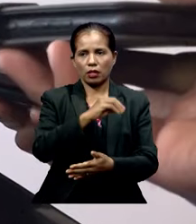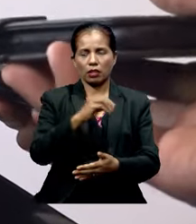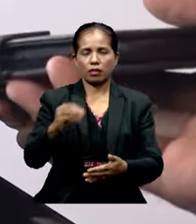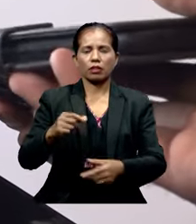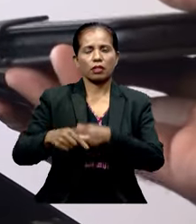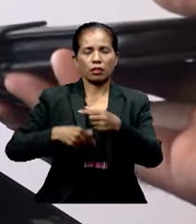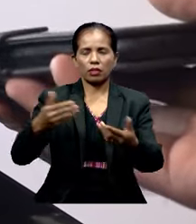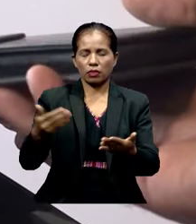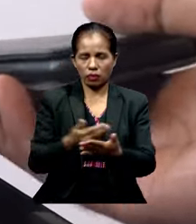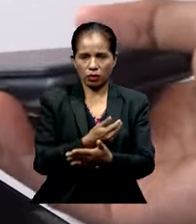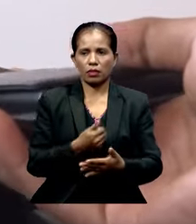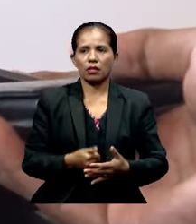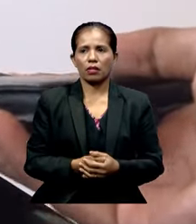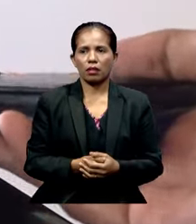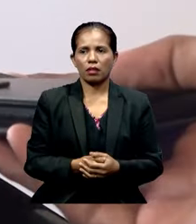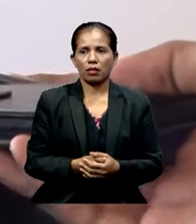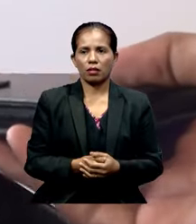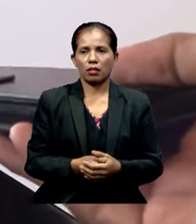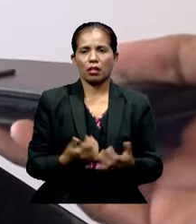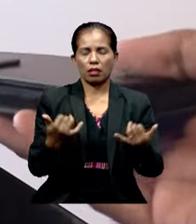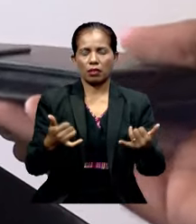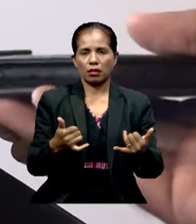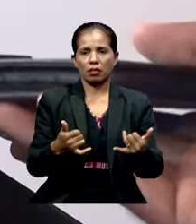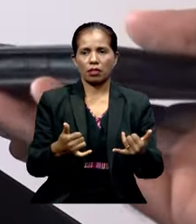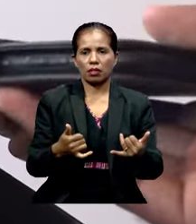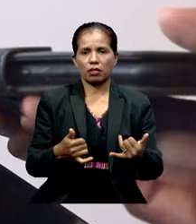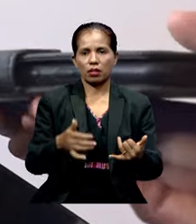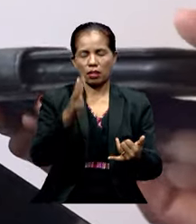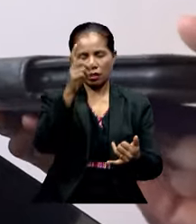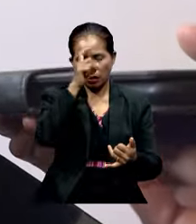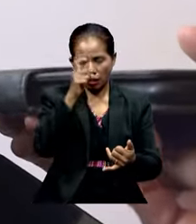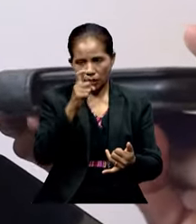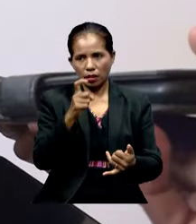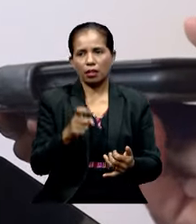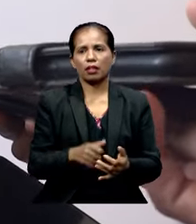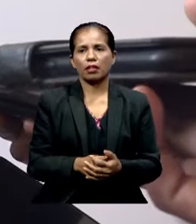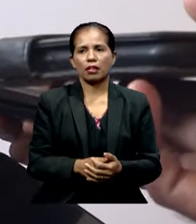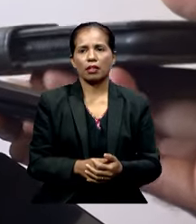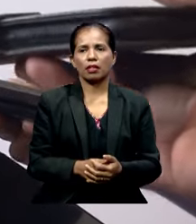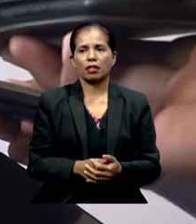geração FUM, mas que a tua era uma, né? 50 e tal anos. Nem bem Juan já está, não.